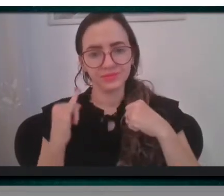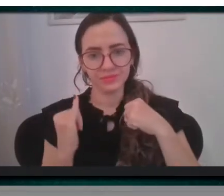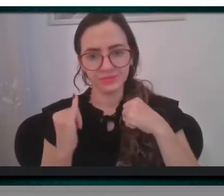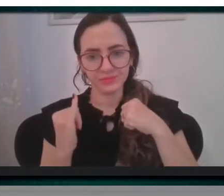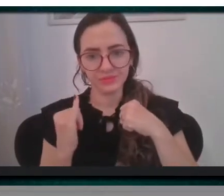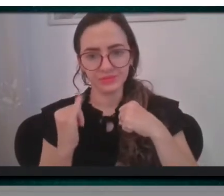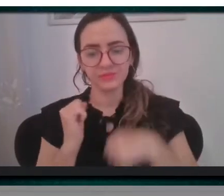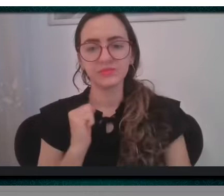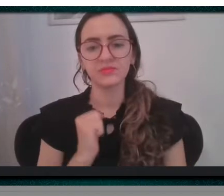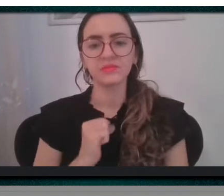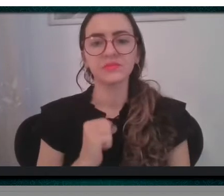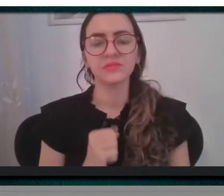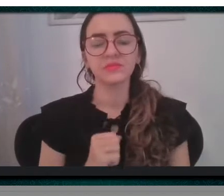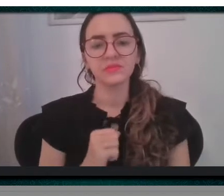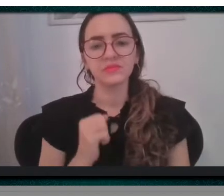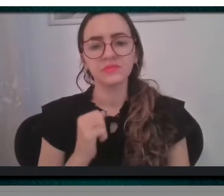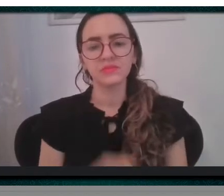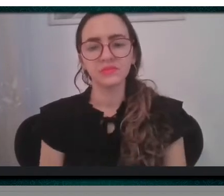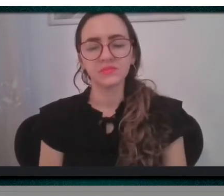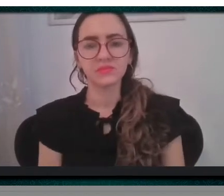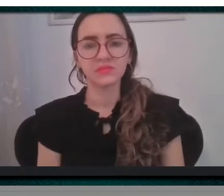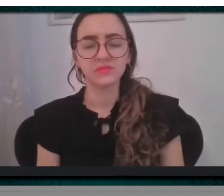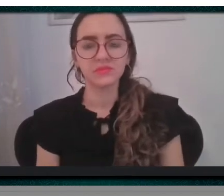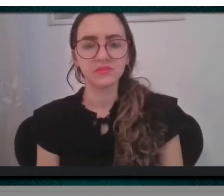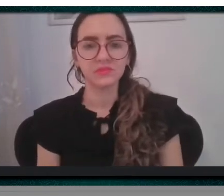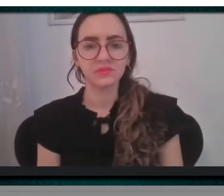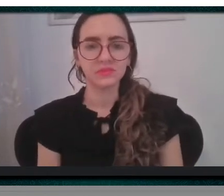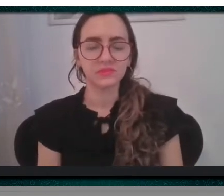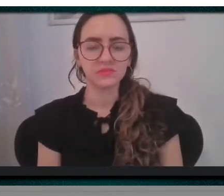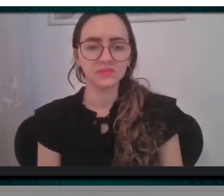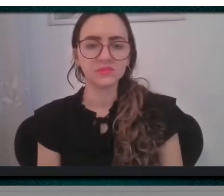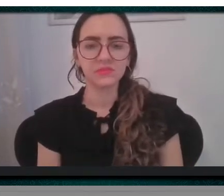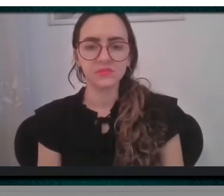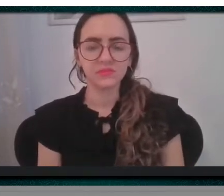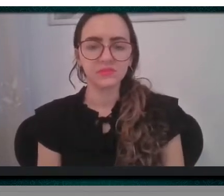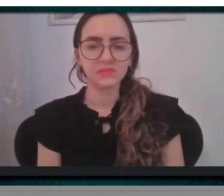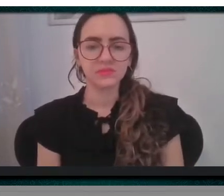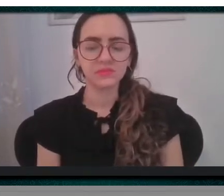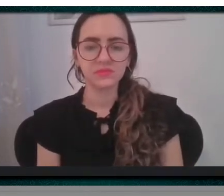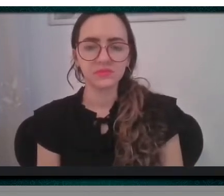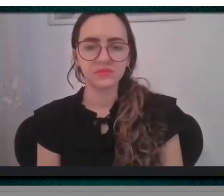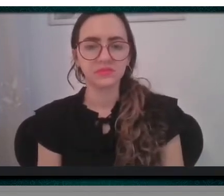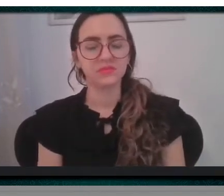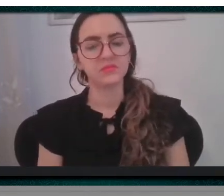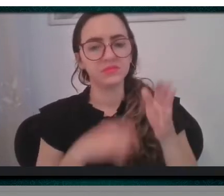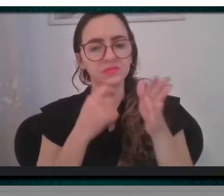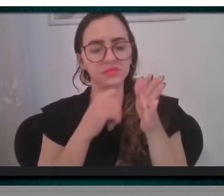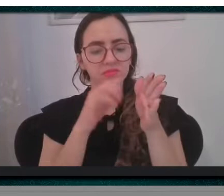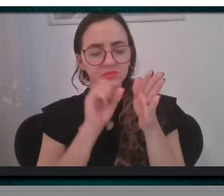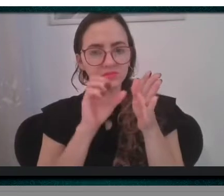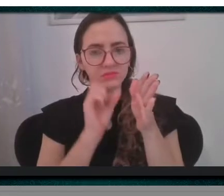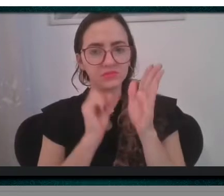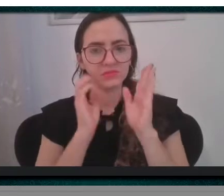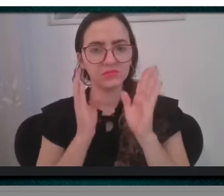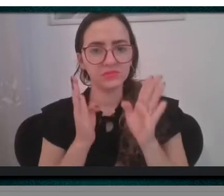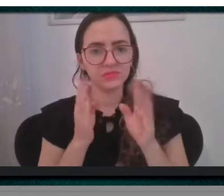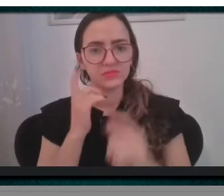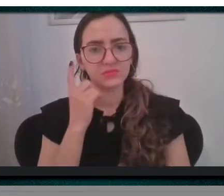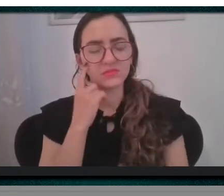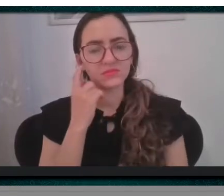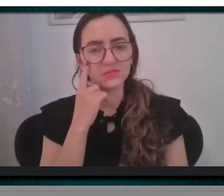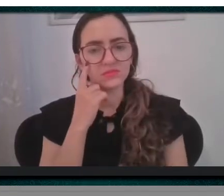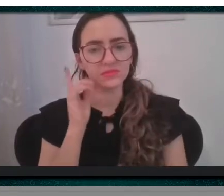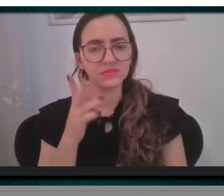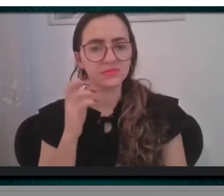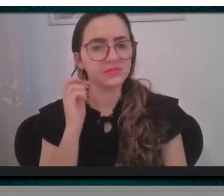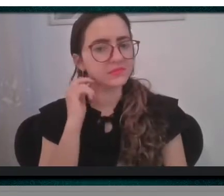nossa aula gravada aqui. Vou deixar até na tela aqui que o projeto aqui para ver sempre se Jéssica tá enquadrada certinha